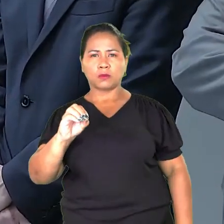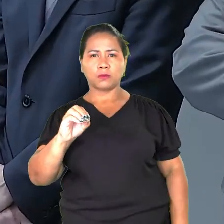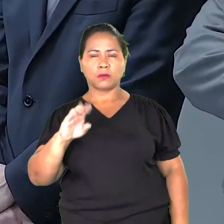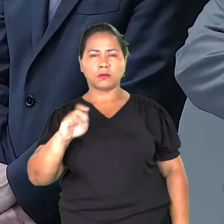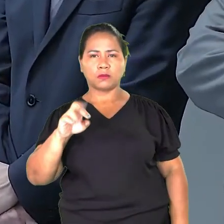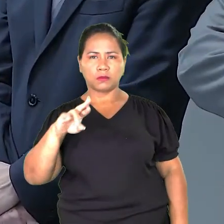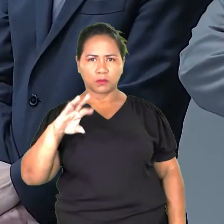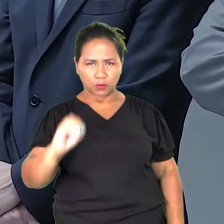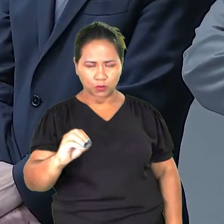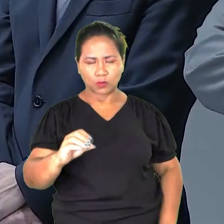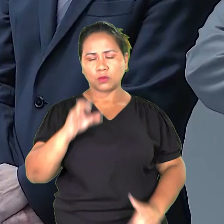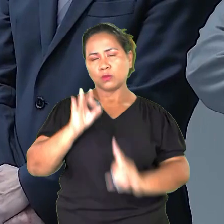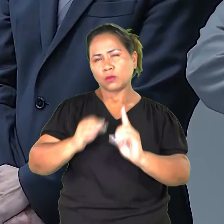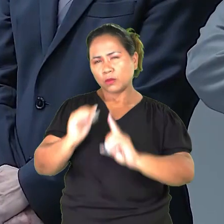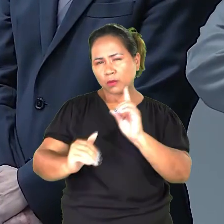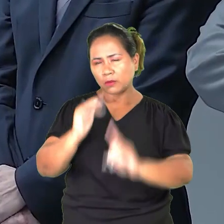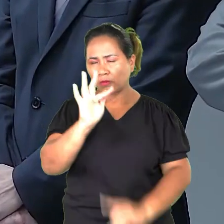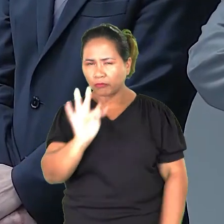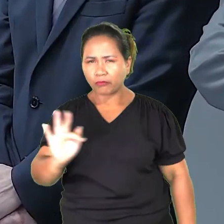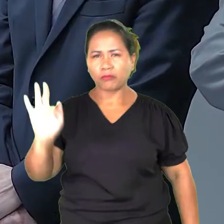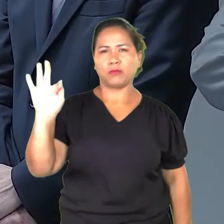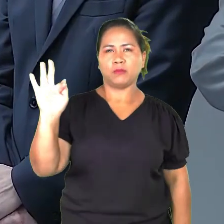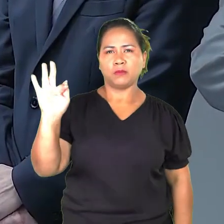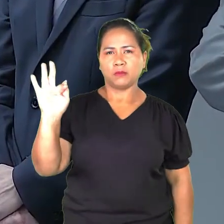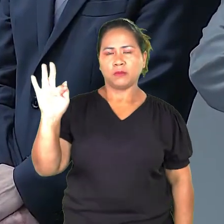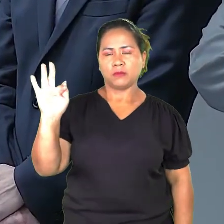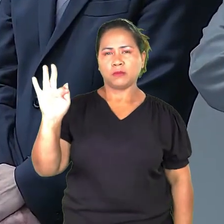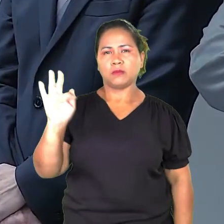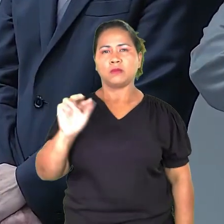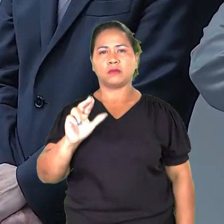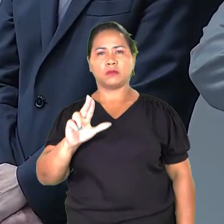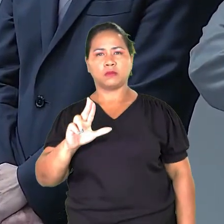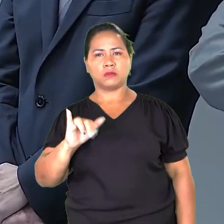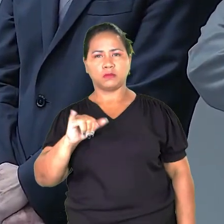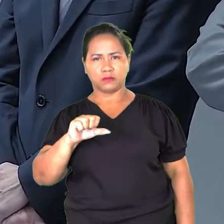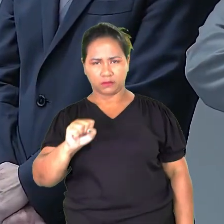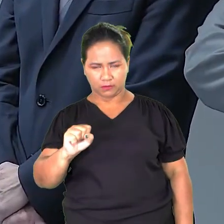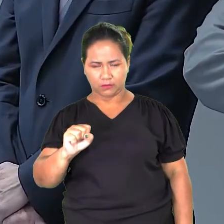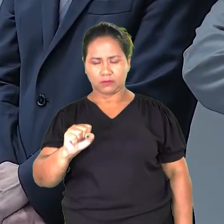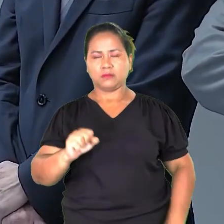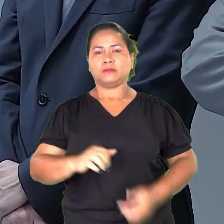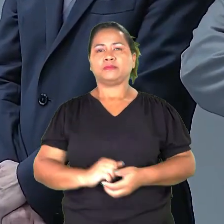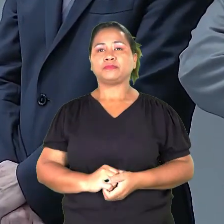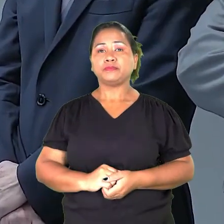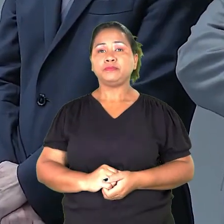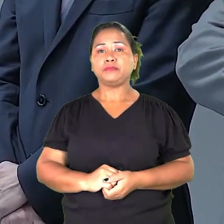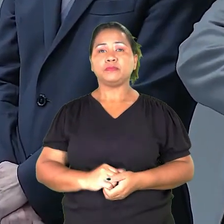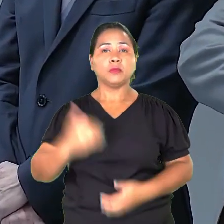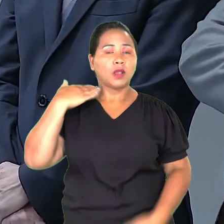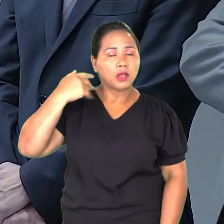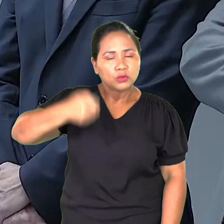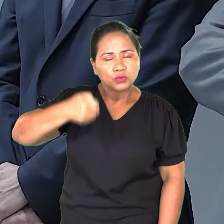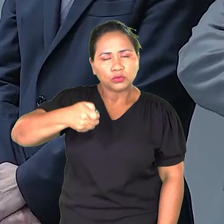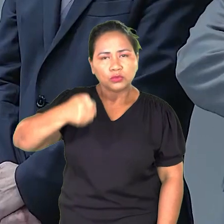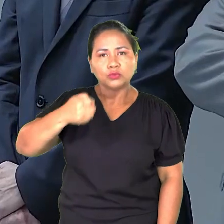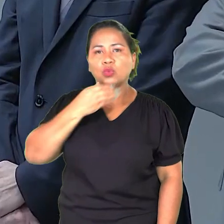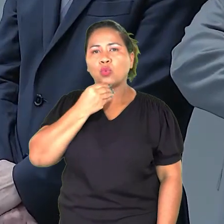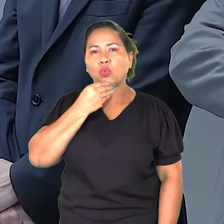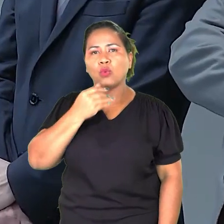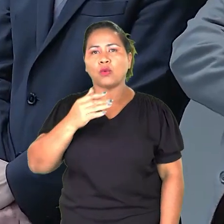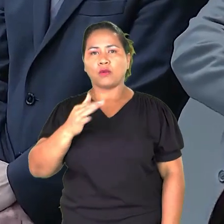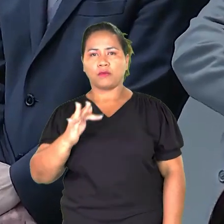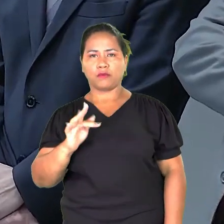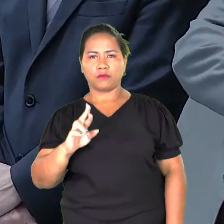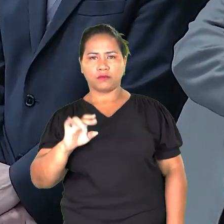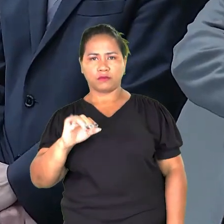Maia Filho; o desembargador federal Luiz Alberto de Souza Ribeiro; o juiz